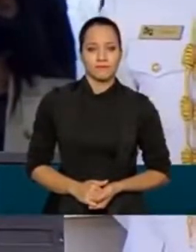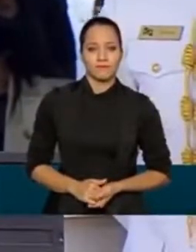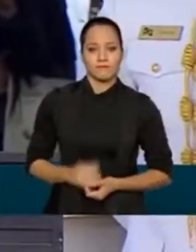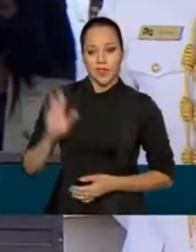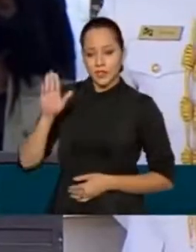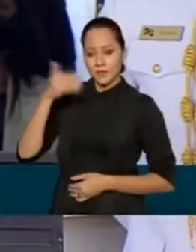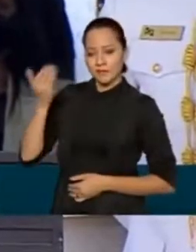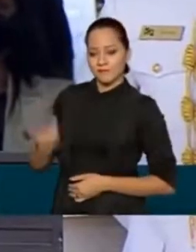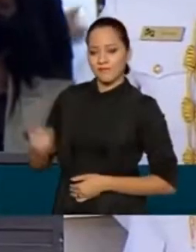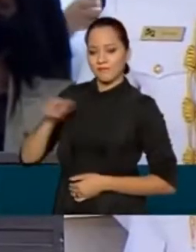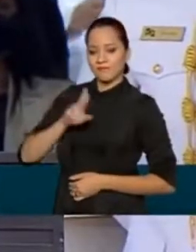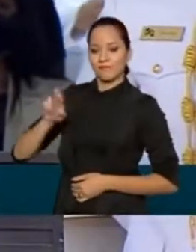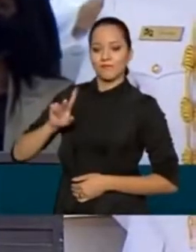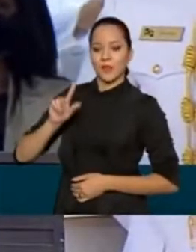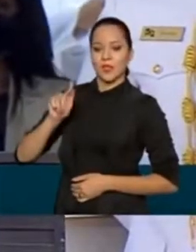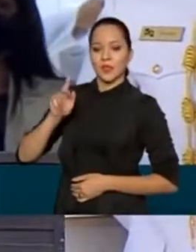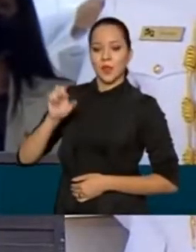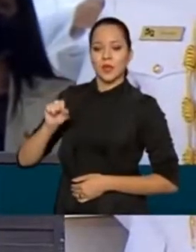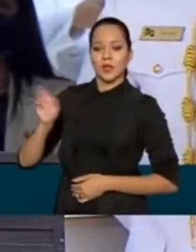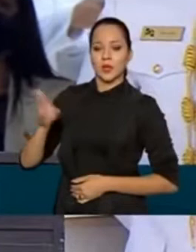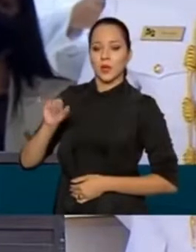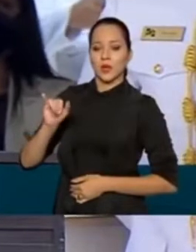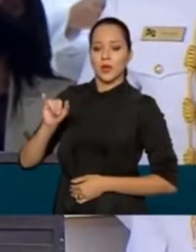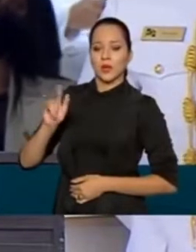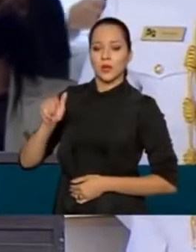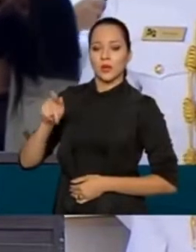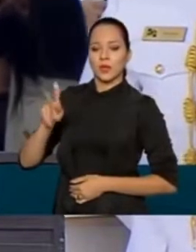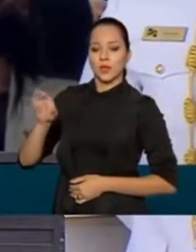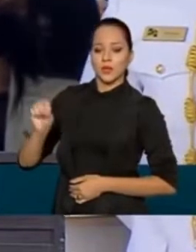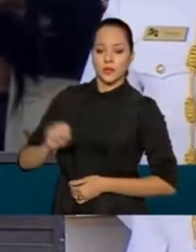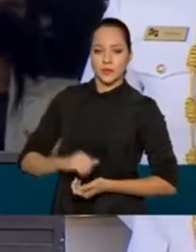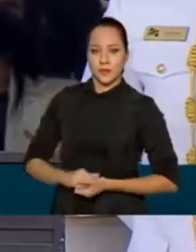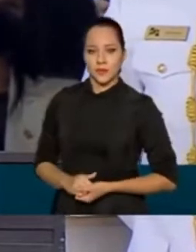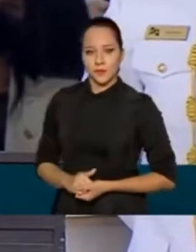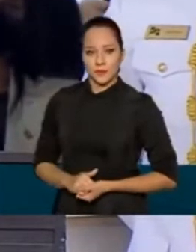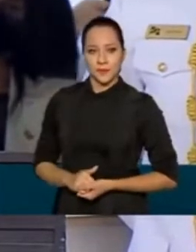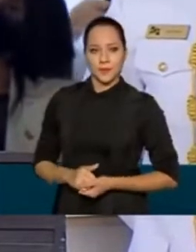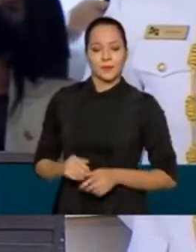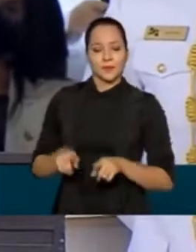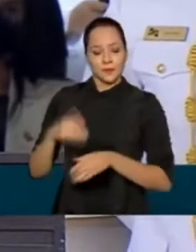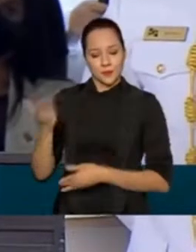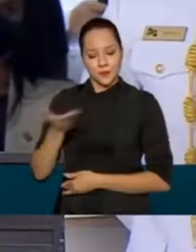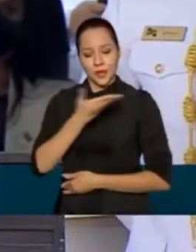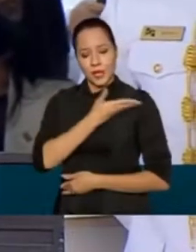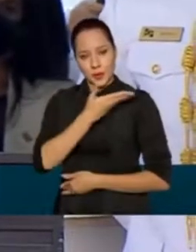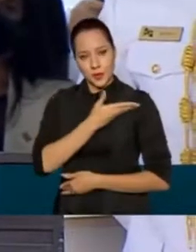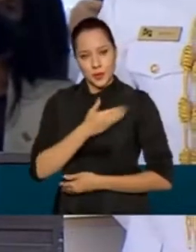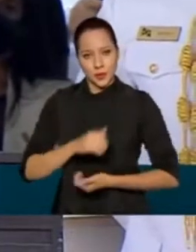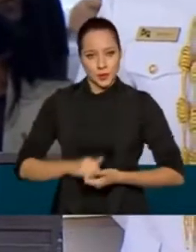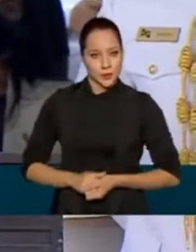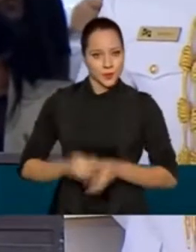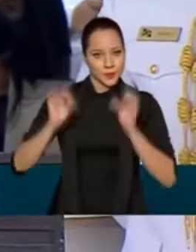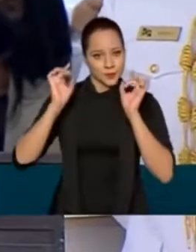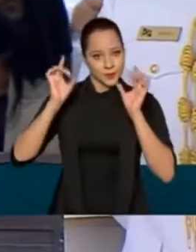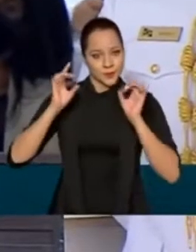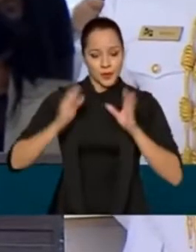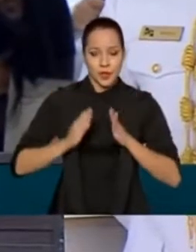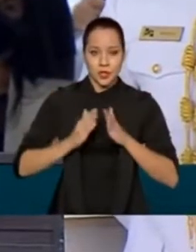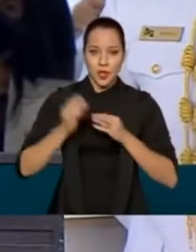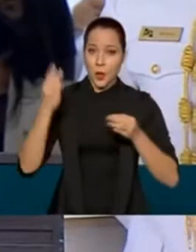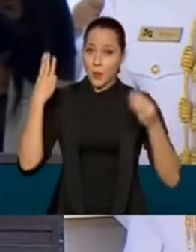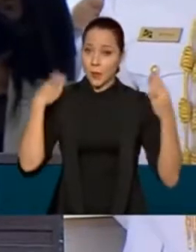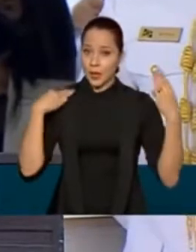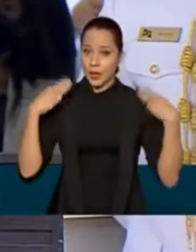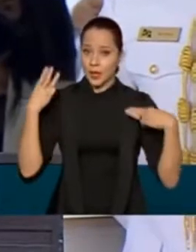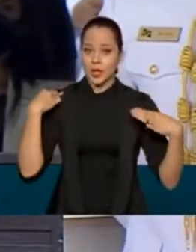Excelentíssimo senhor almirante de esquadra Ilks Barbosa Júnior, caro amigo, excepcional marinheiro e